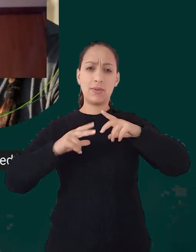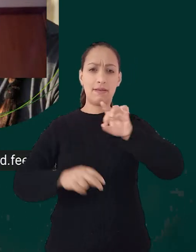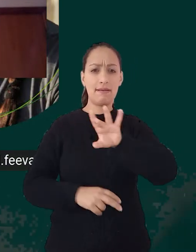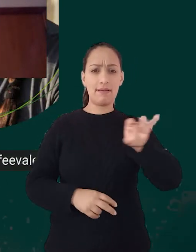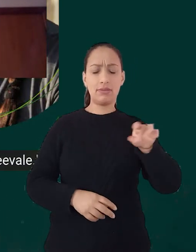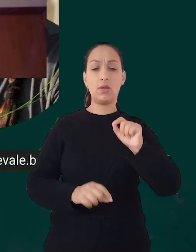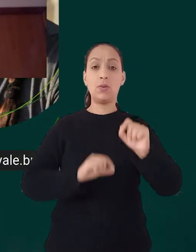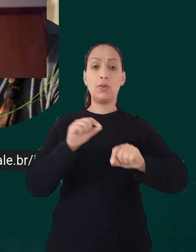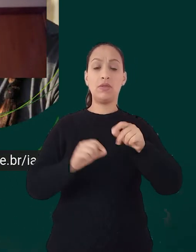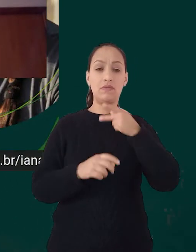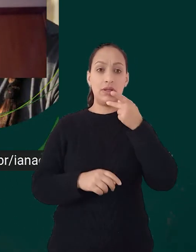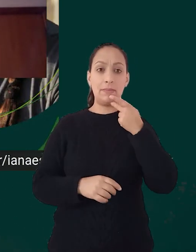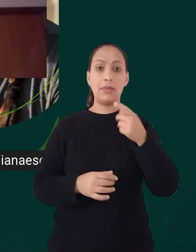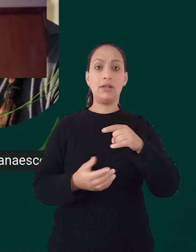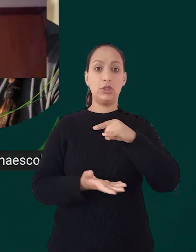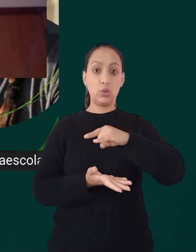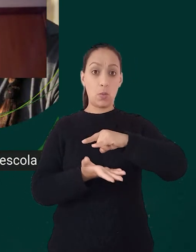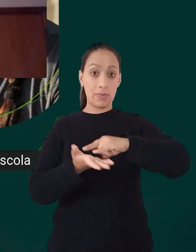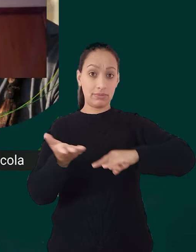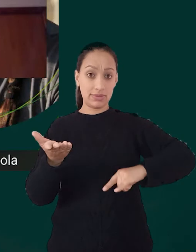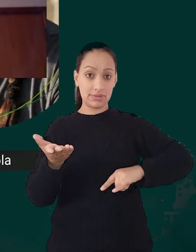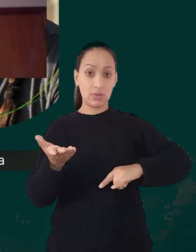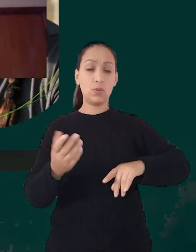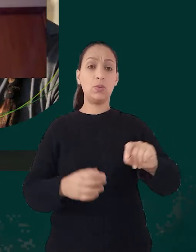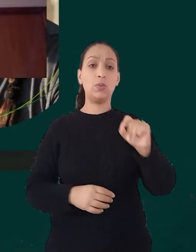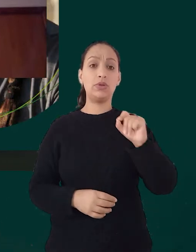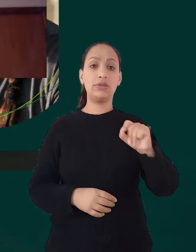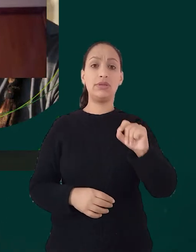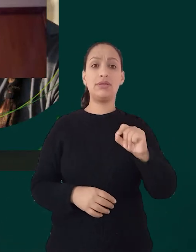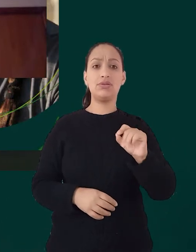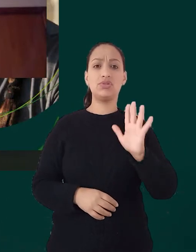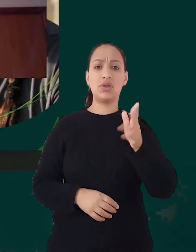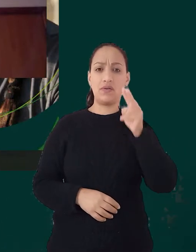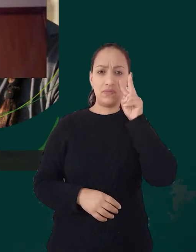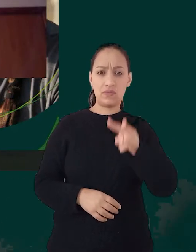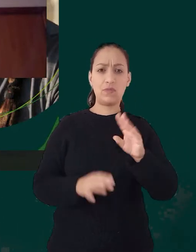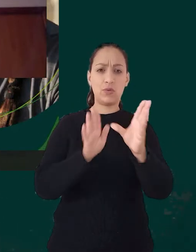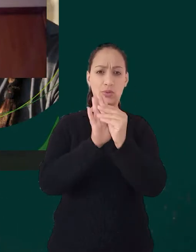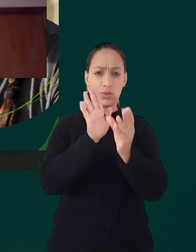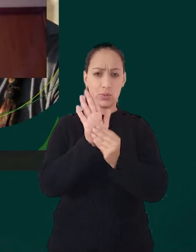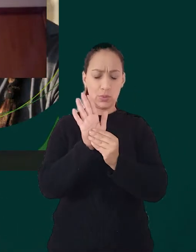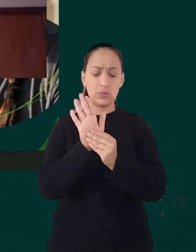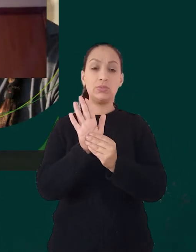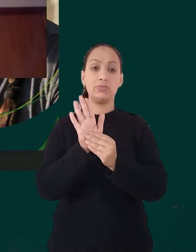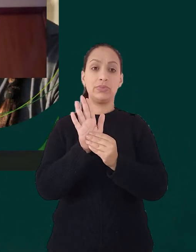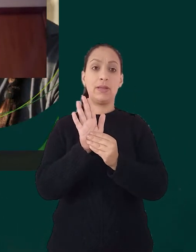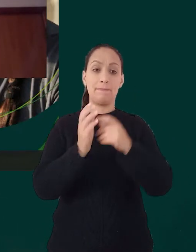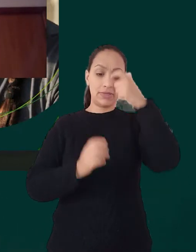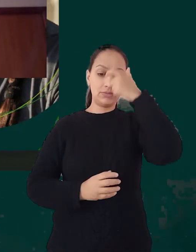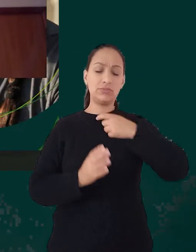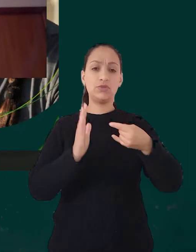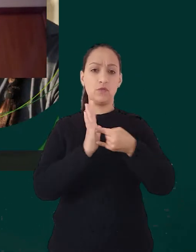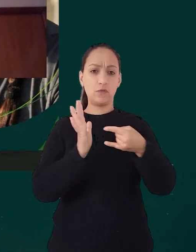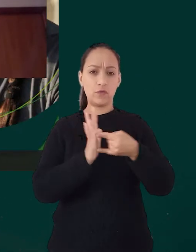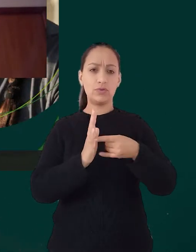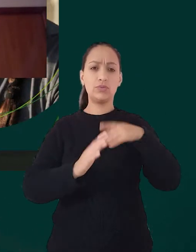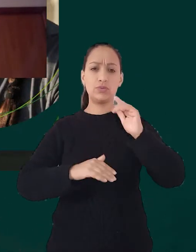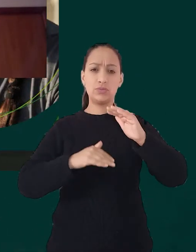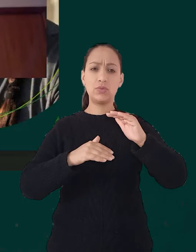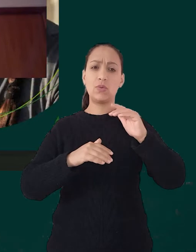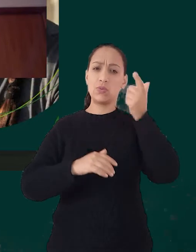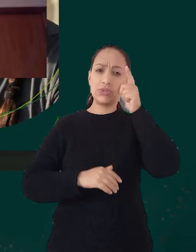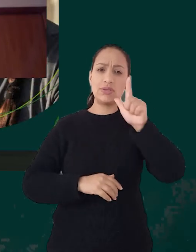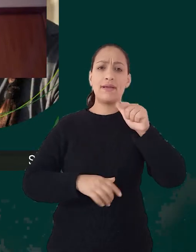pela documentação, tá? Pelo quanto já tem de conteúdo para que o desenvolvedor possa